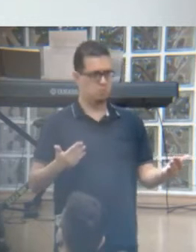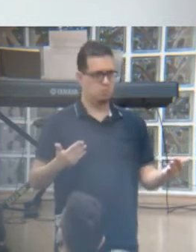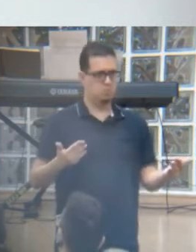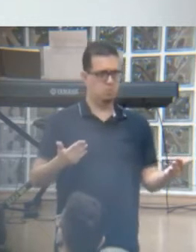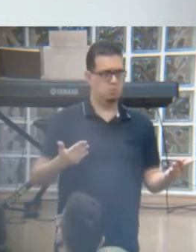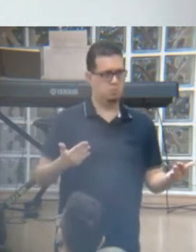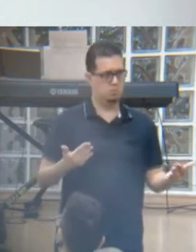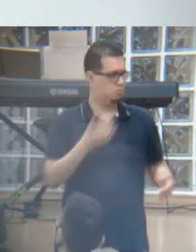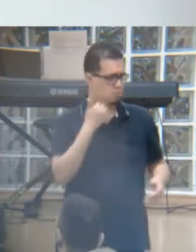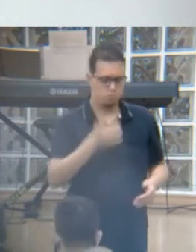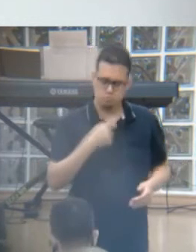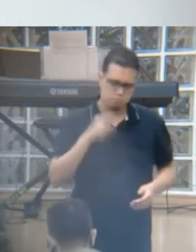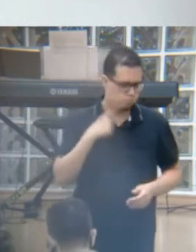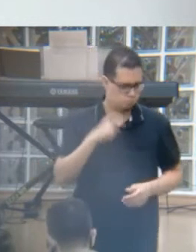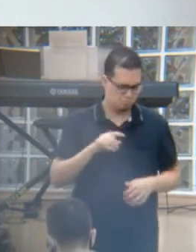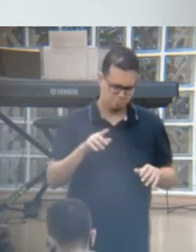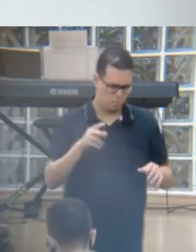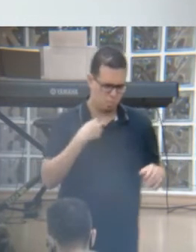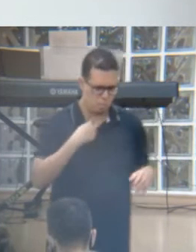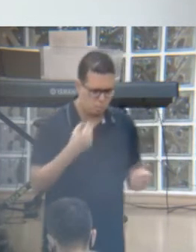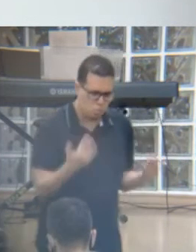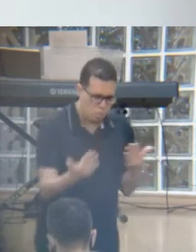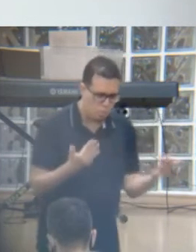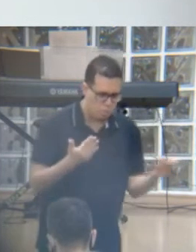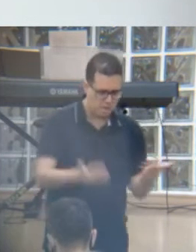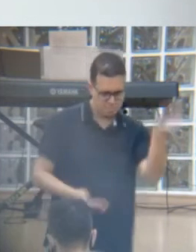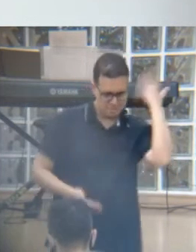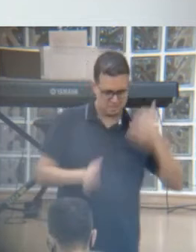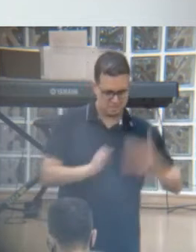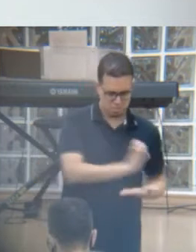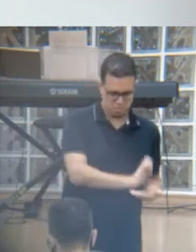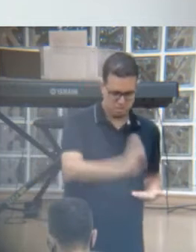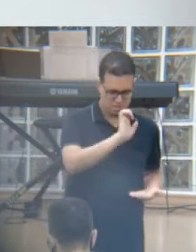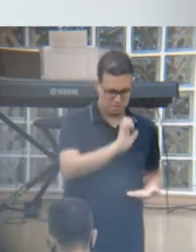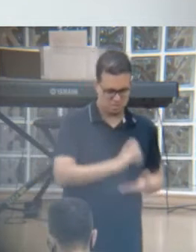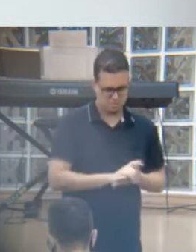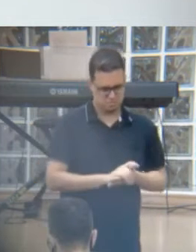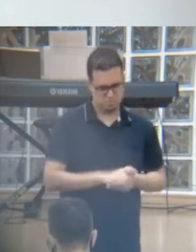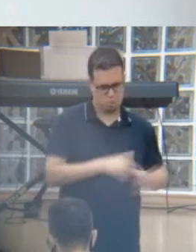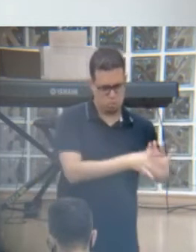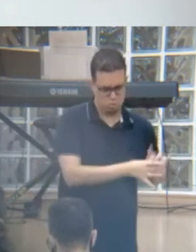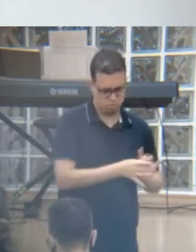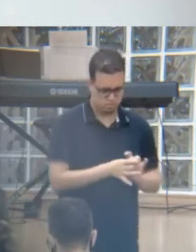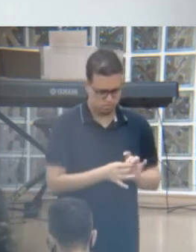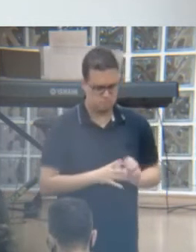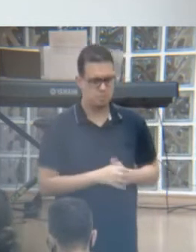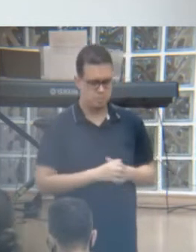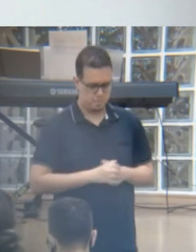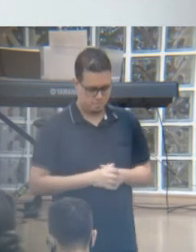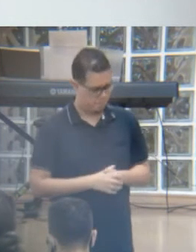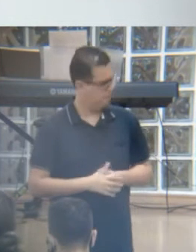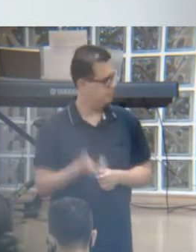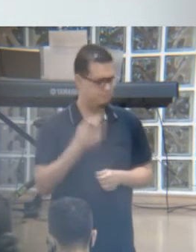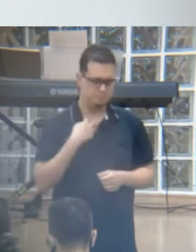comparada a isto, né? Ela era comparada, mas não chega nem perto do que foi esses dias que o profeta